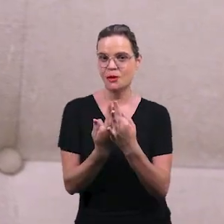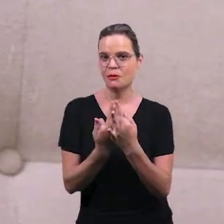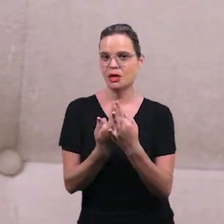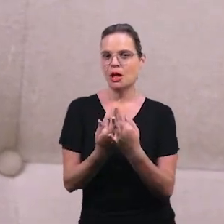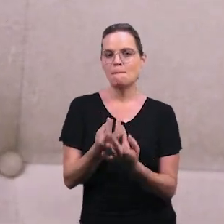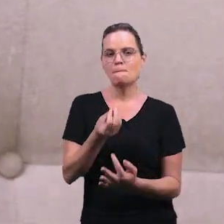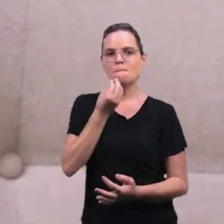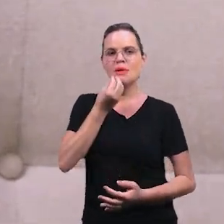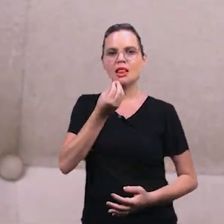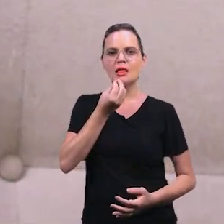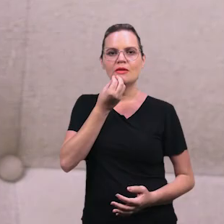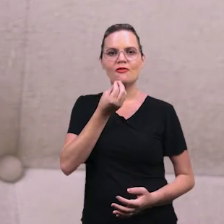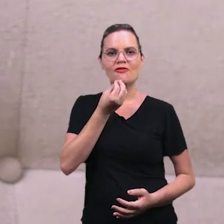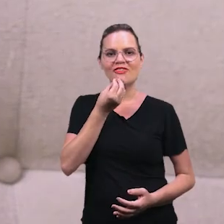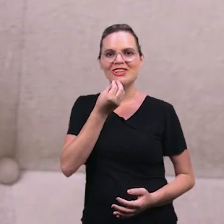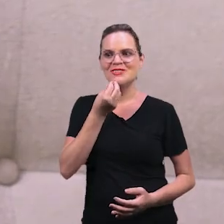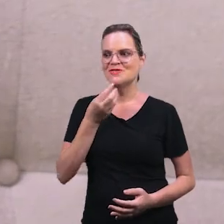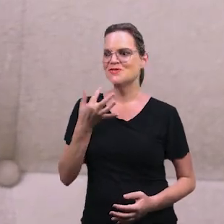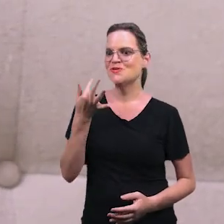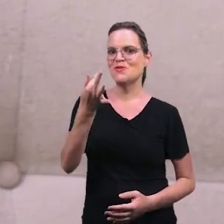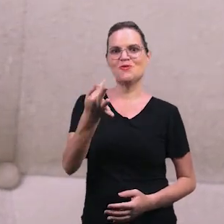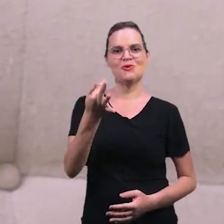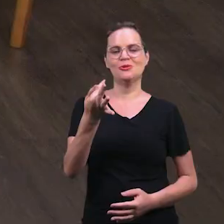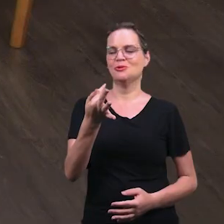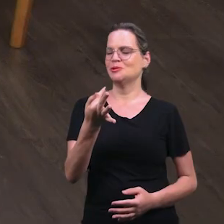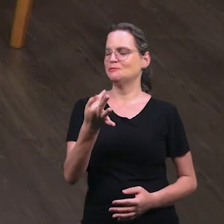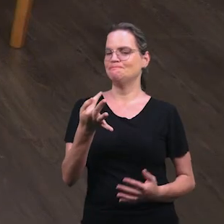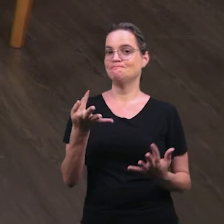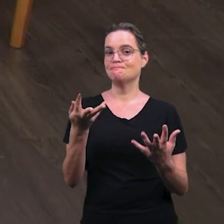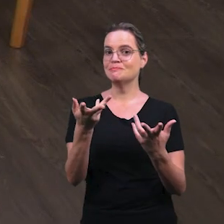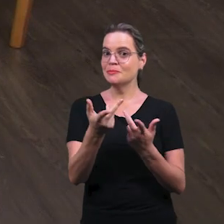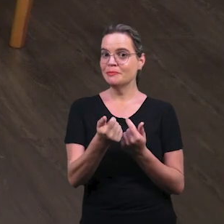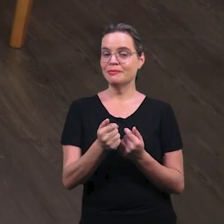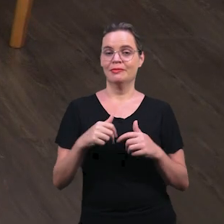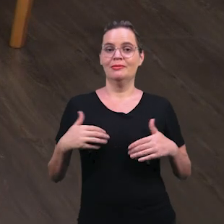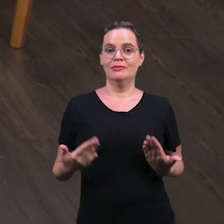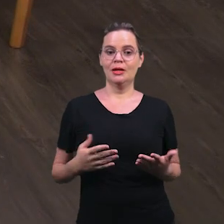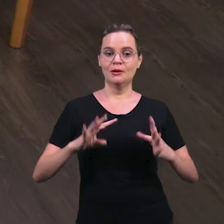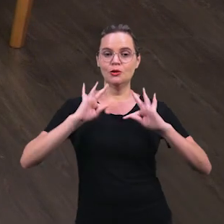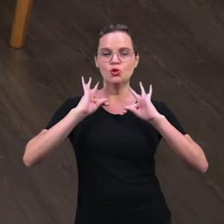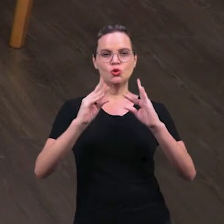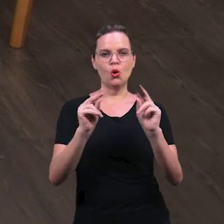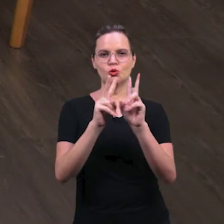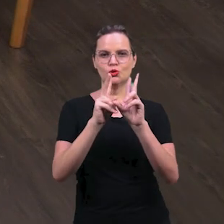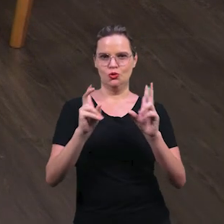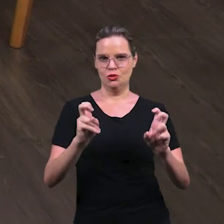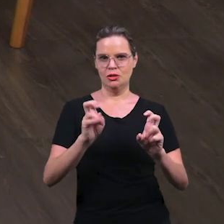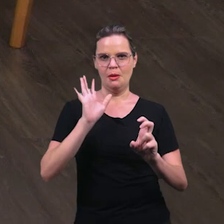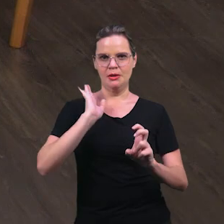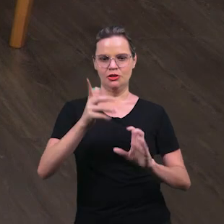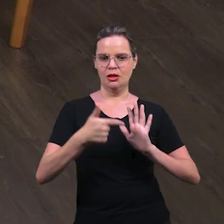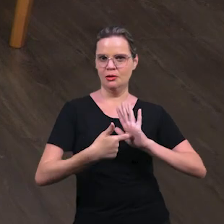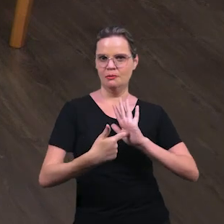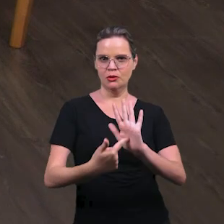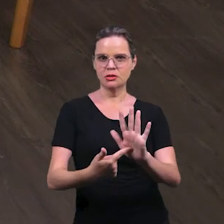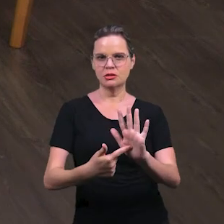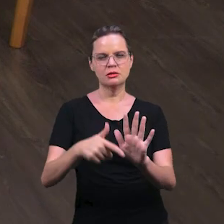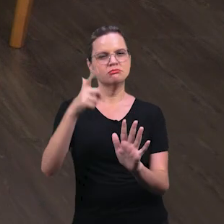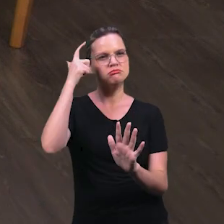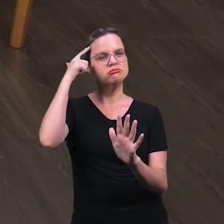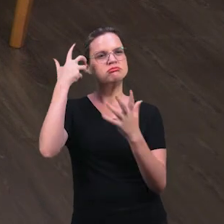os benefícios para a vida futura. Todos os temas que nós temos trazido,